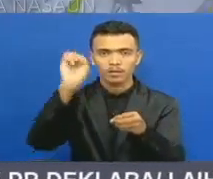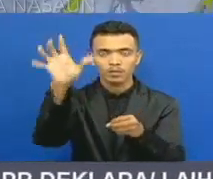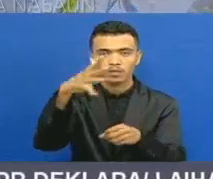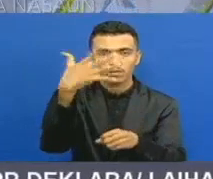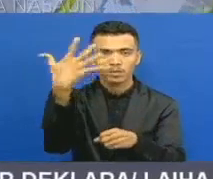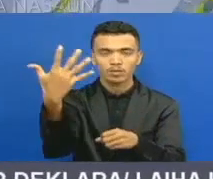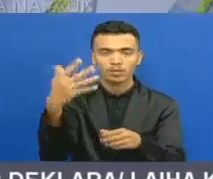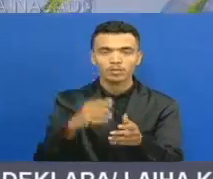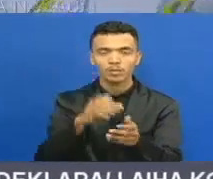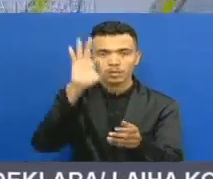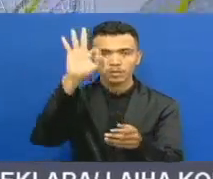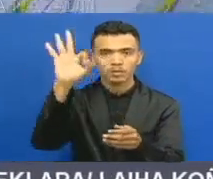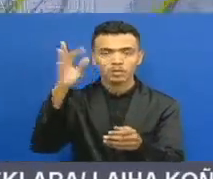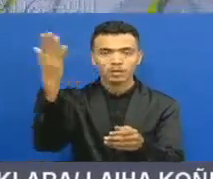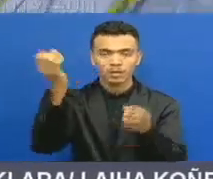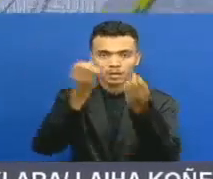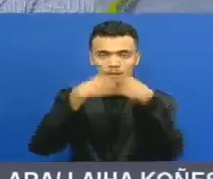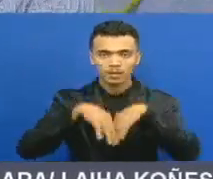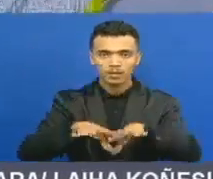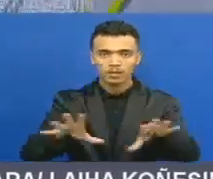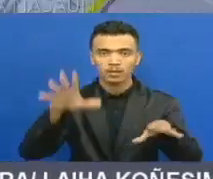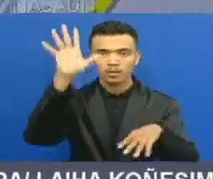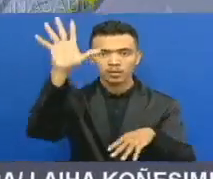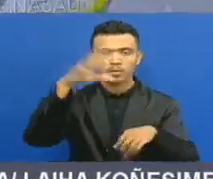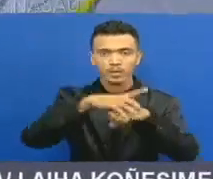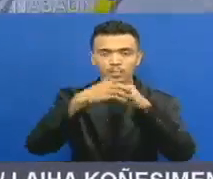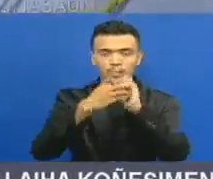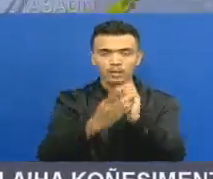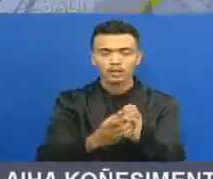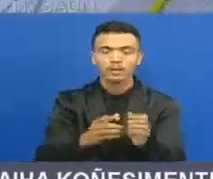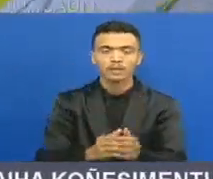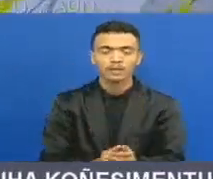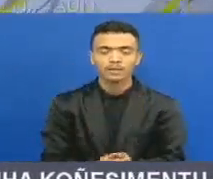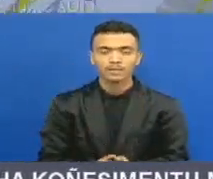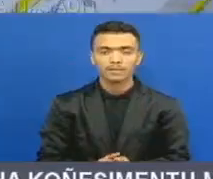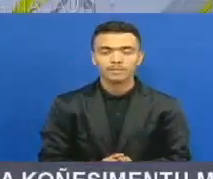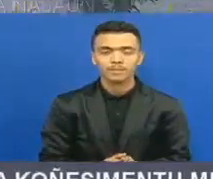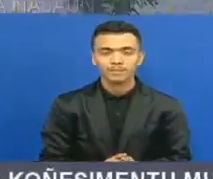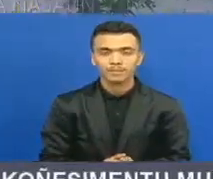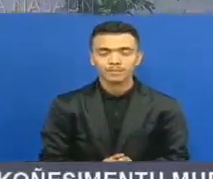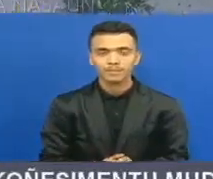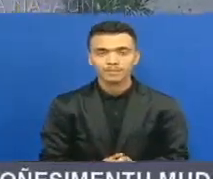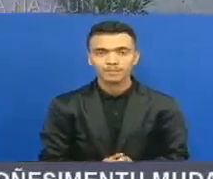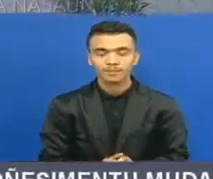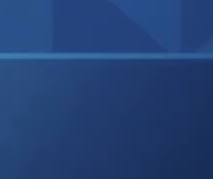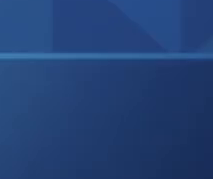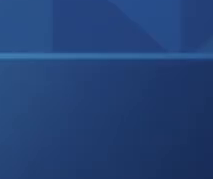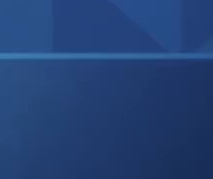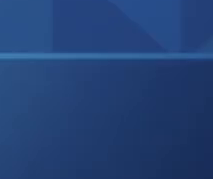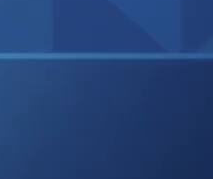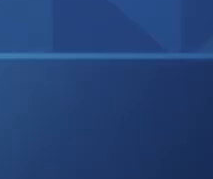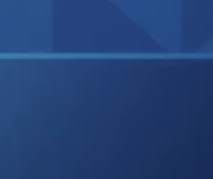Lima, bloco sia iha tasi no Lima iha Raimara Costa Sul. Manuel Guzmão, Domingos de Deus, ba